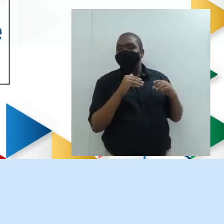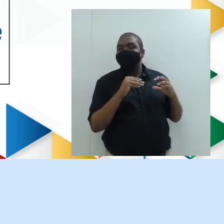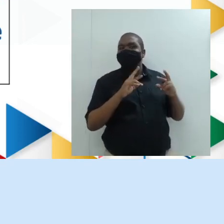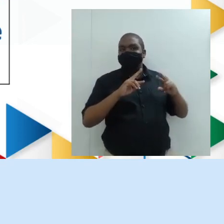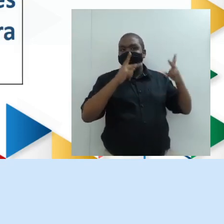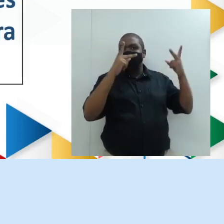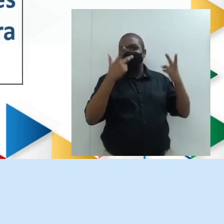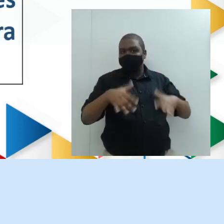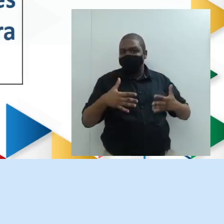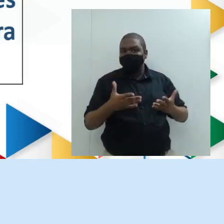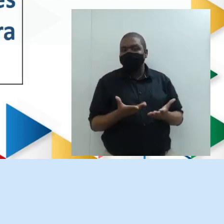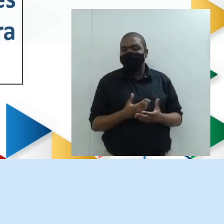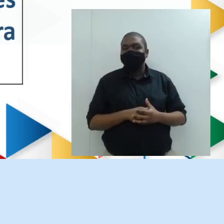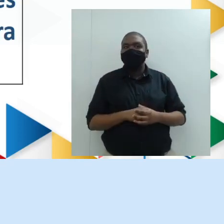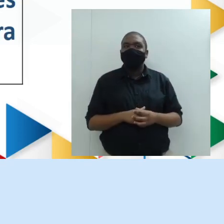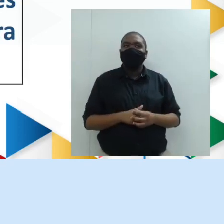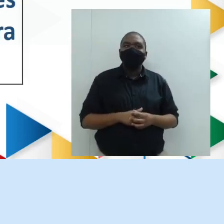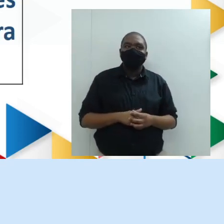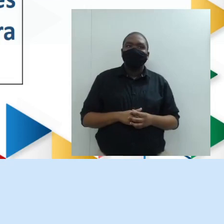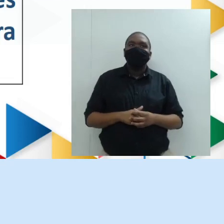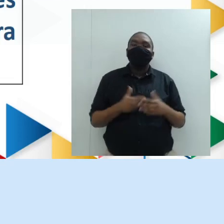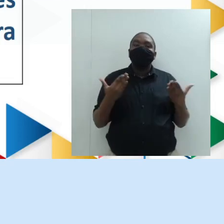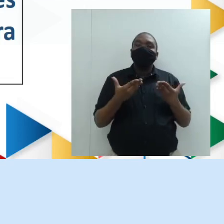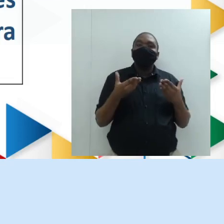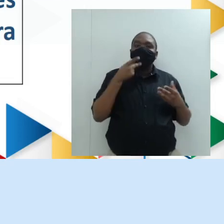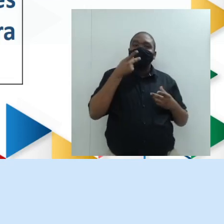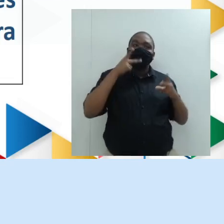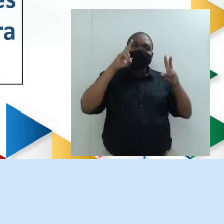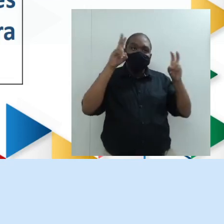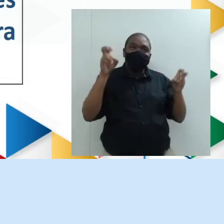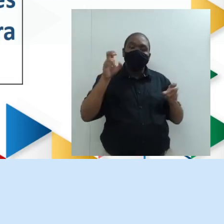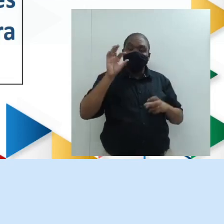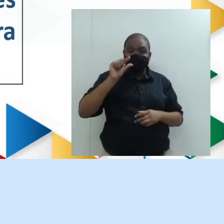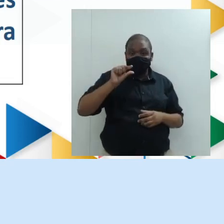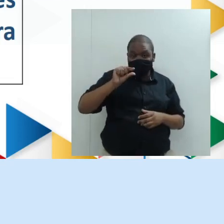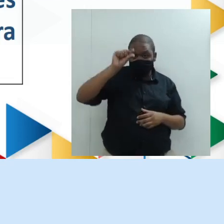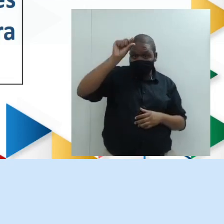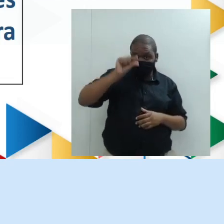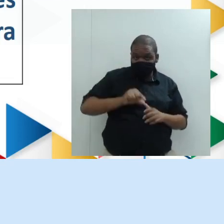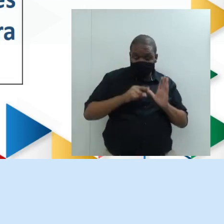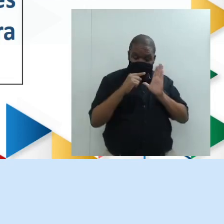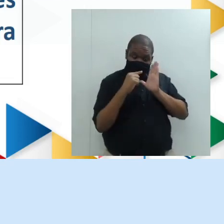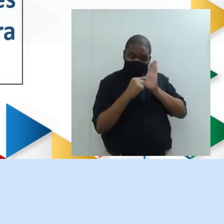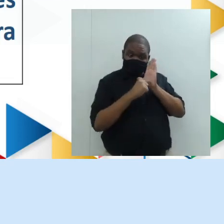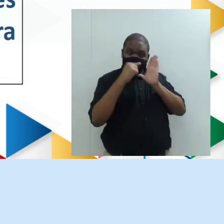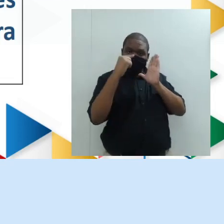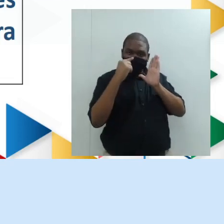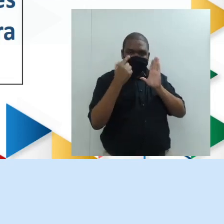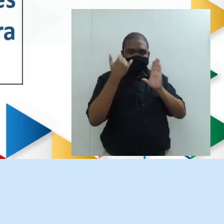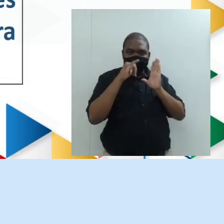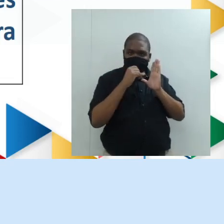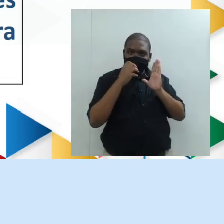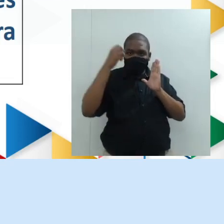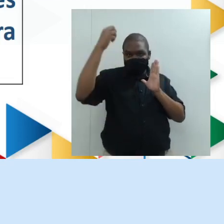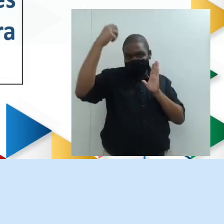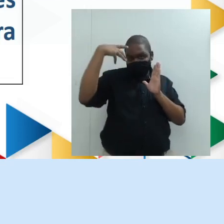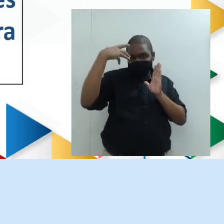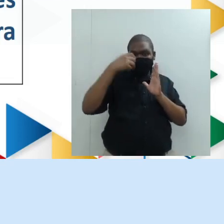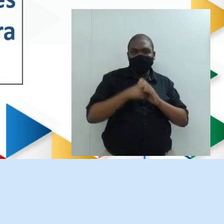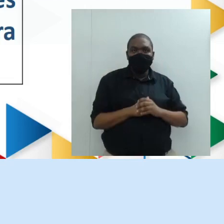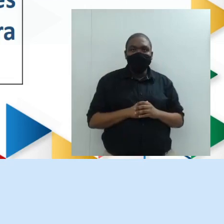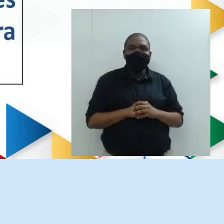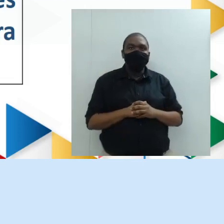maior potencial. Vamos agora falar sobre as chaves e os interruptores. Quando eu